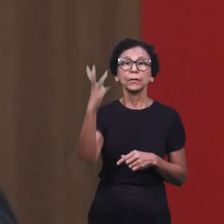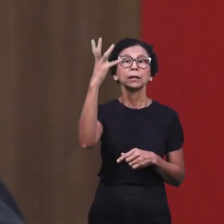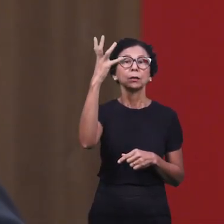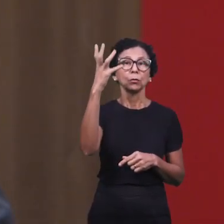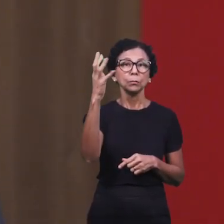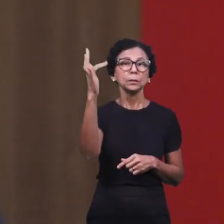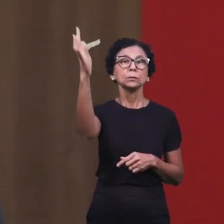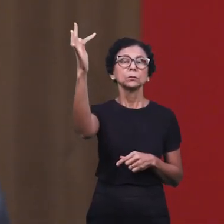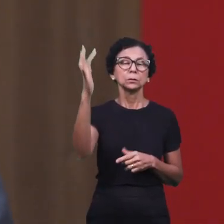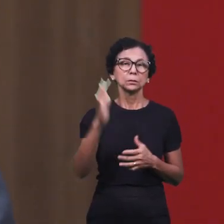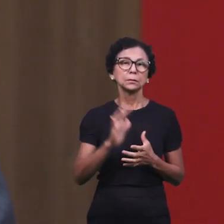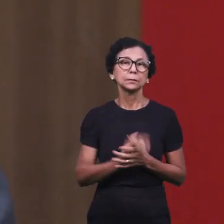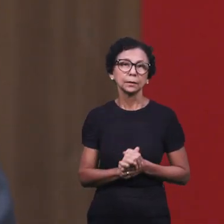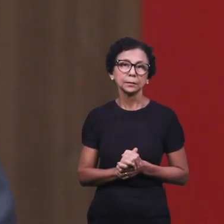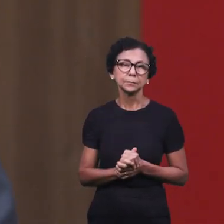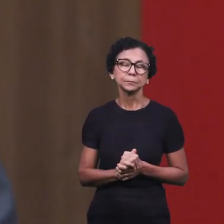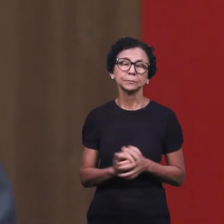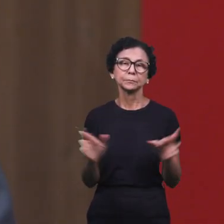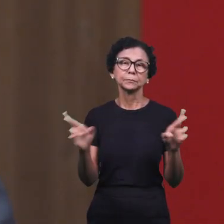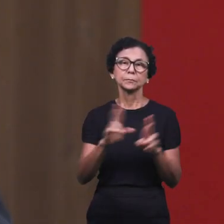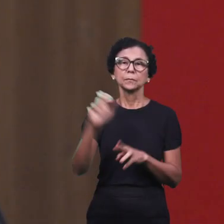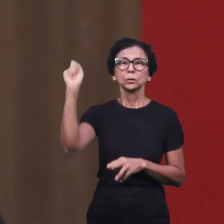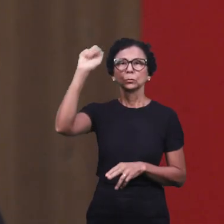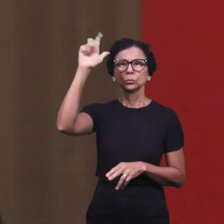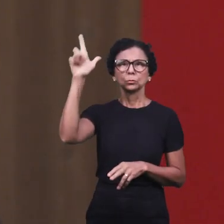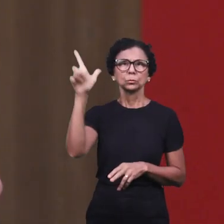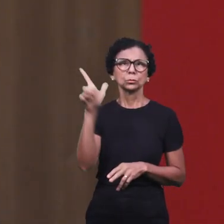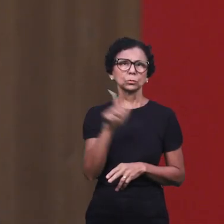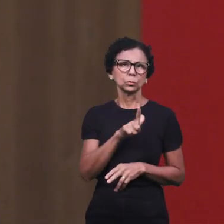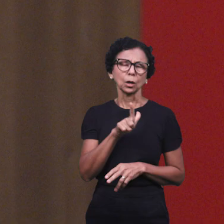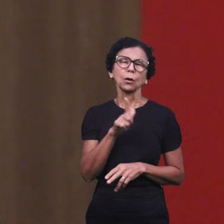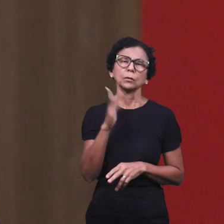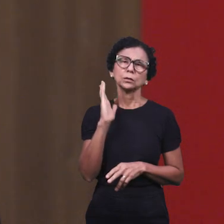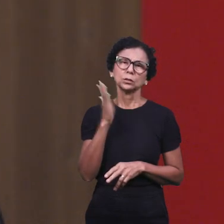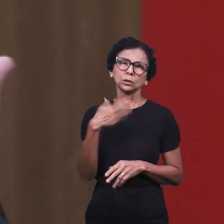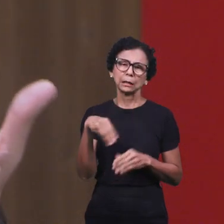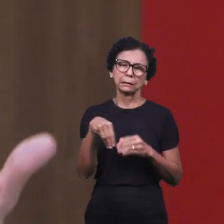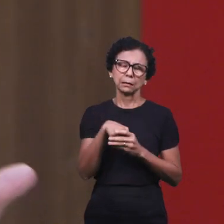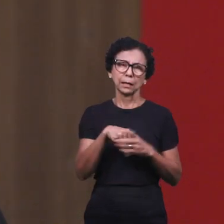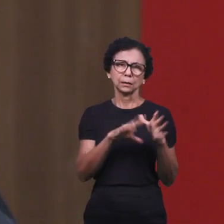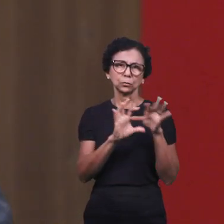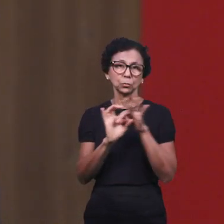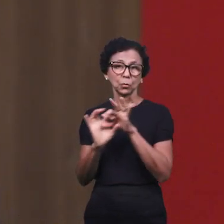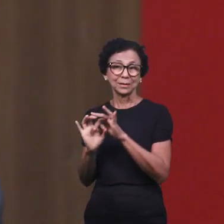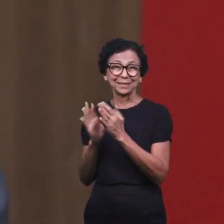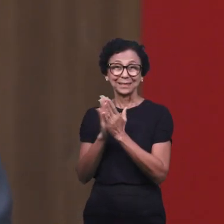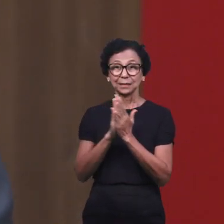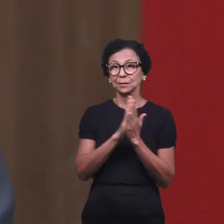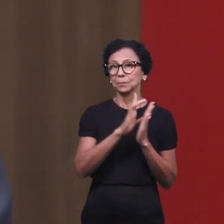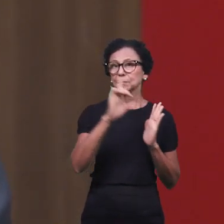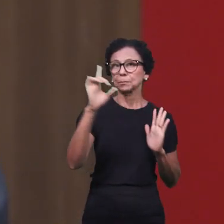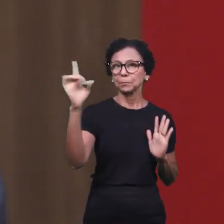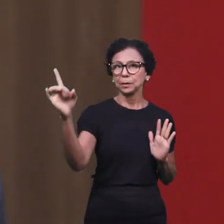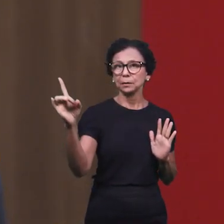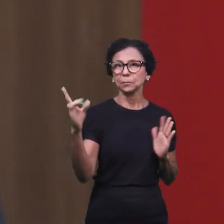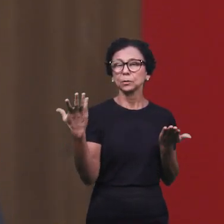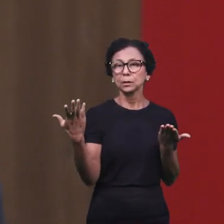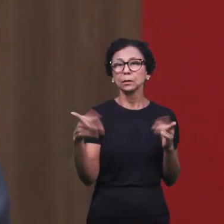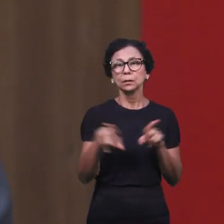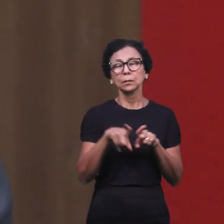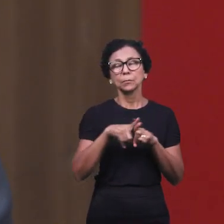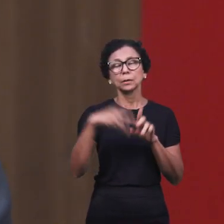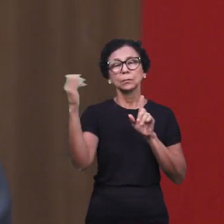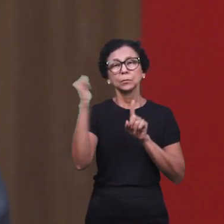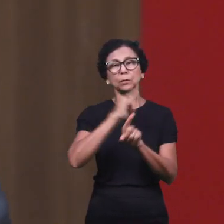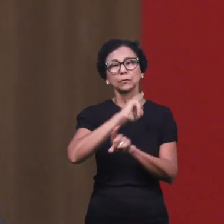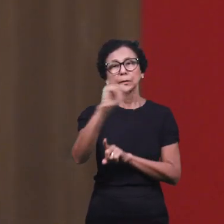relação ao Sol e que estavam já inseridos no contexto da palavra do Senhor como sinais proféticos da volta